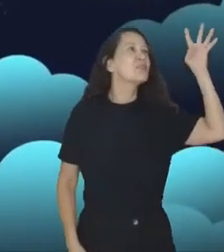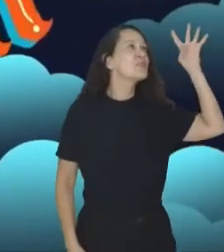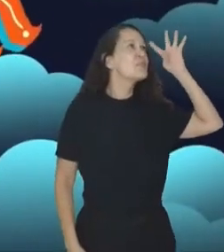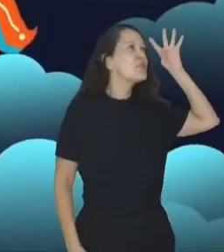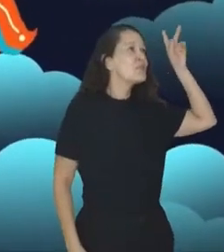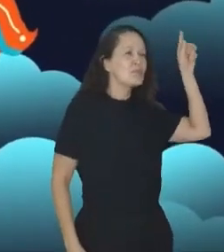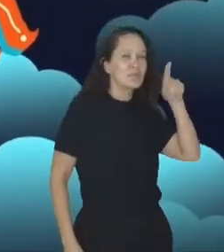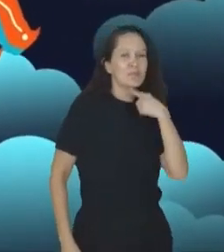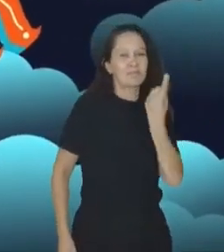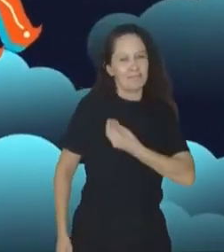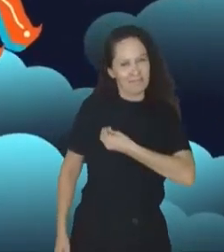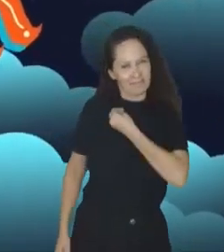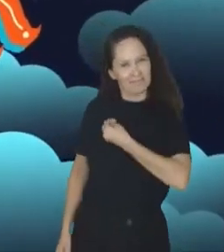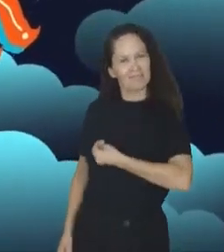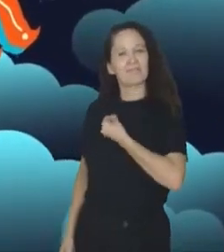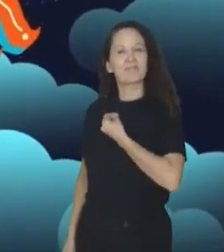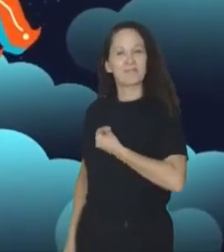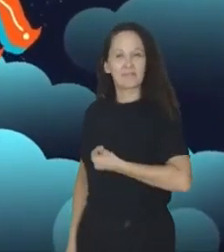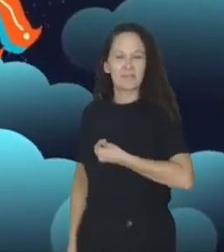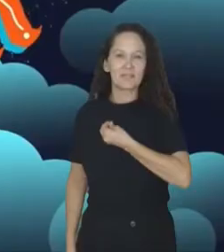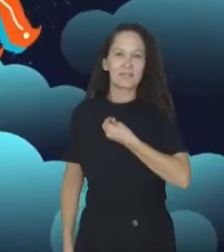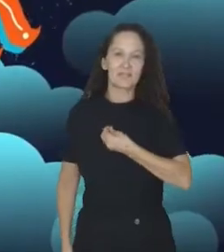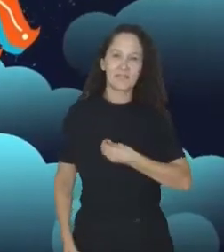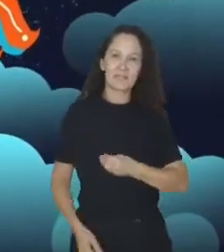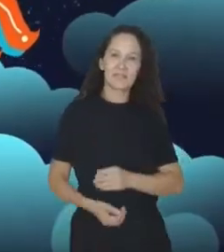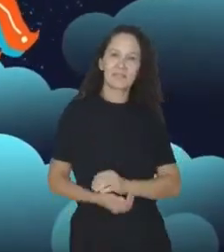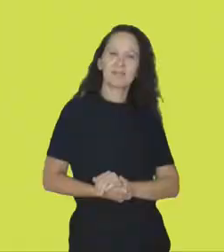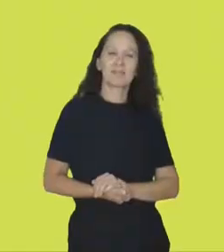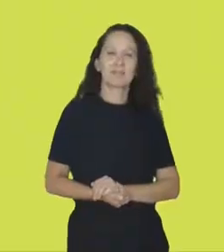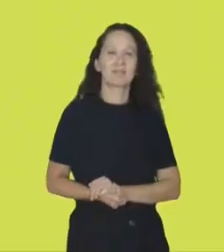tenho sonhos pra viver.